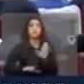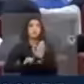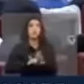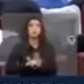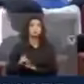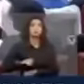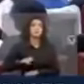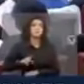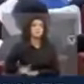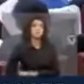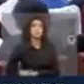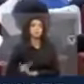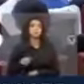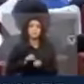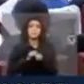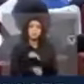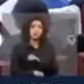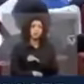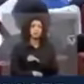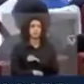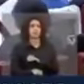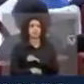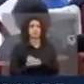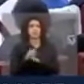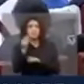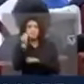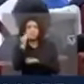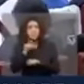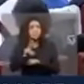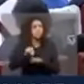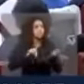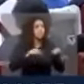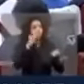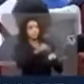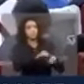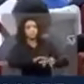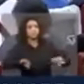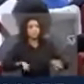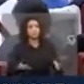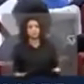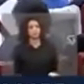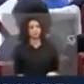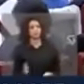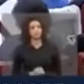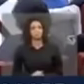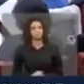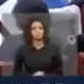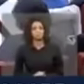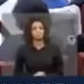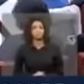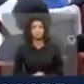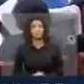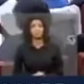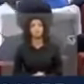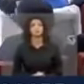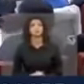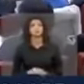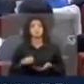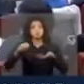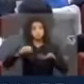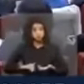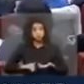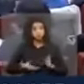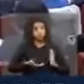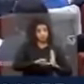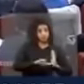abortamento genocida, eugênica e permissiva. Destaca-se também E ambas as casas, Câmara dos Deputados e